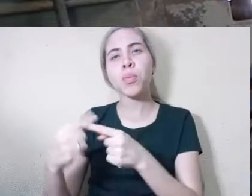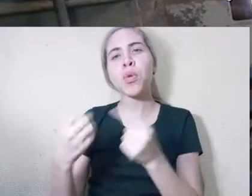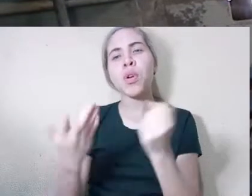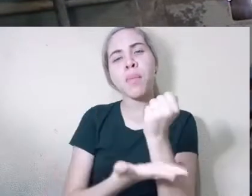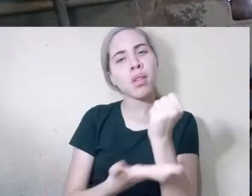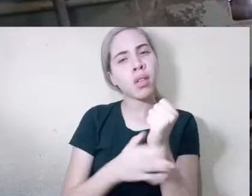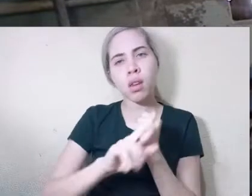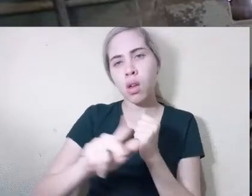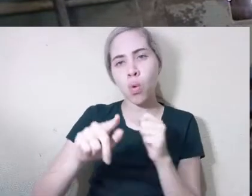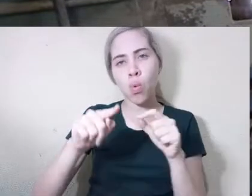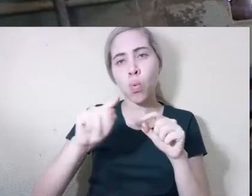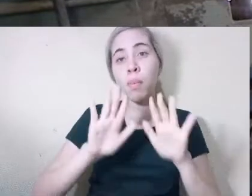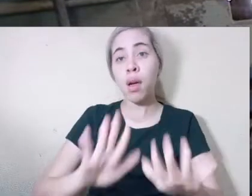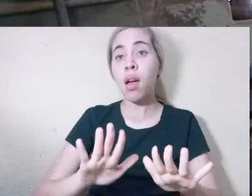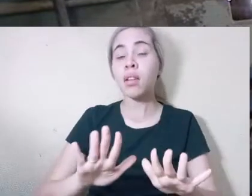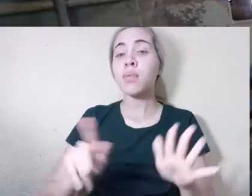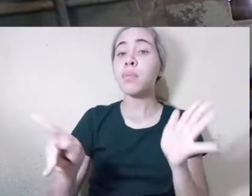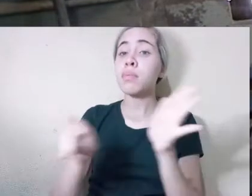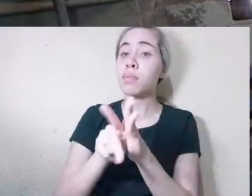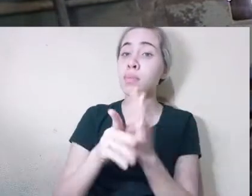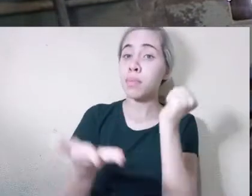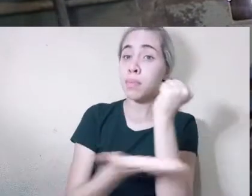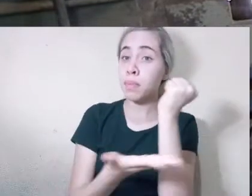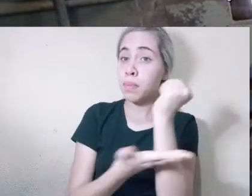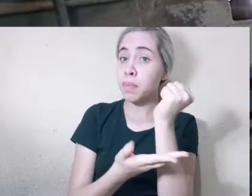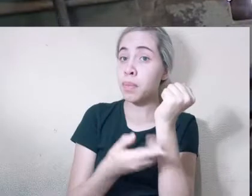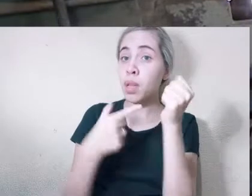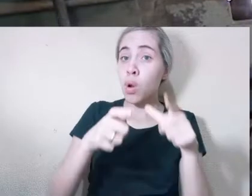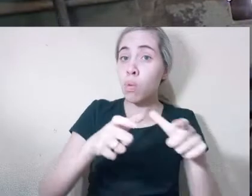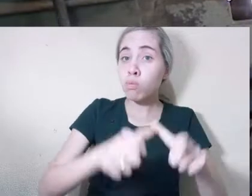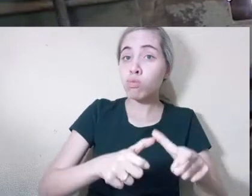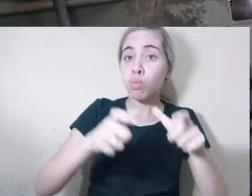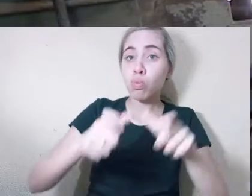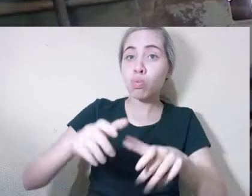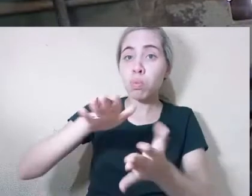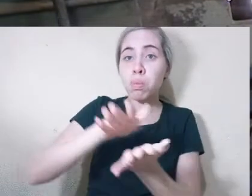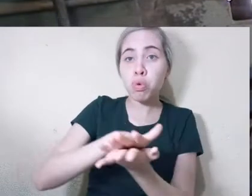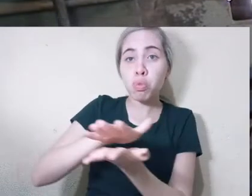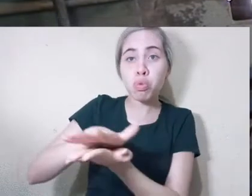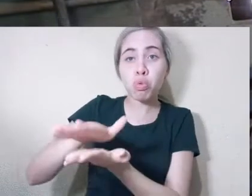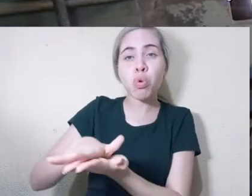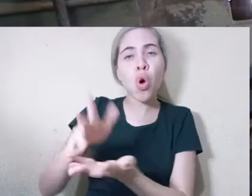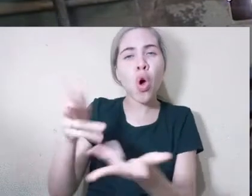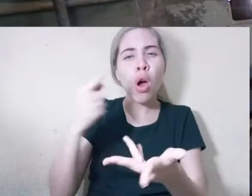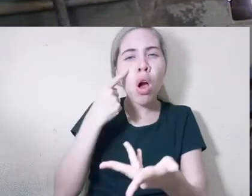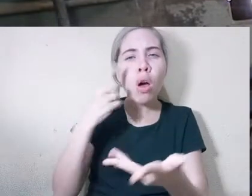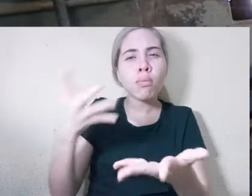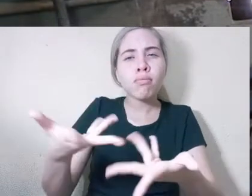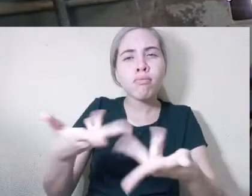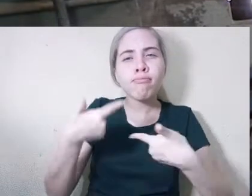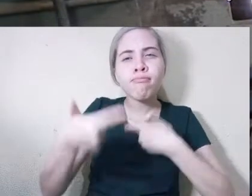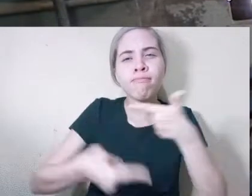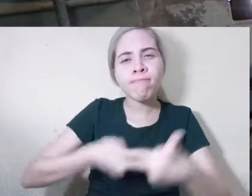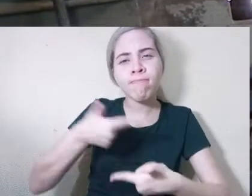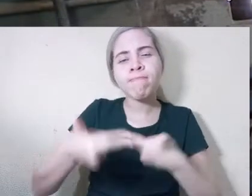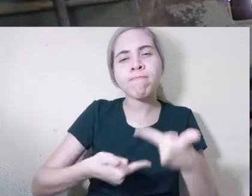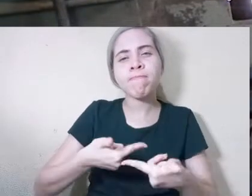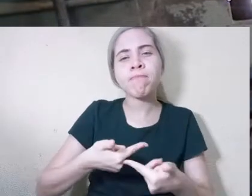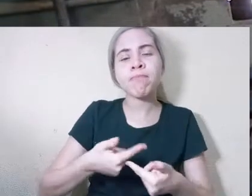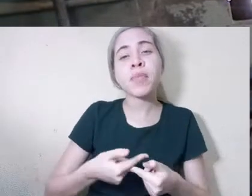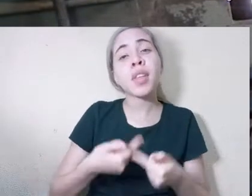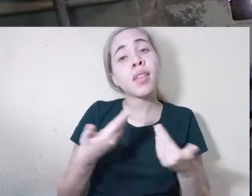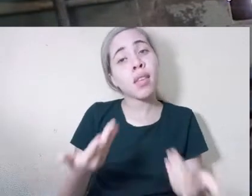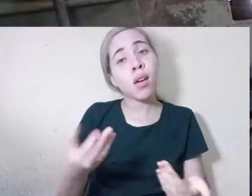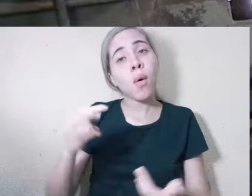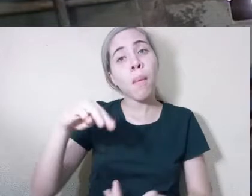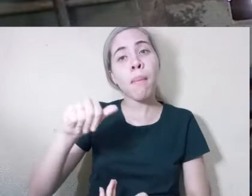está aqui, mas isto saiu a partir de um molde de madeira. Olha a qualidade desse trabalho que o Marquinho faz. E